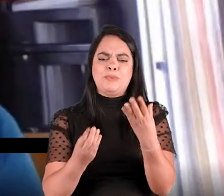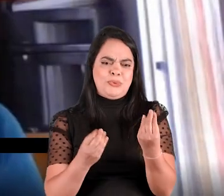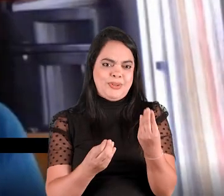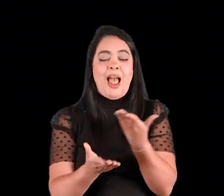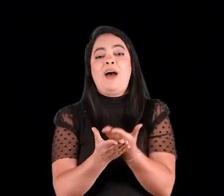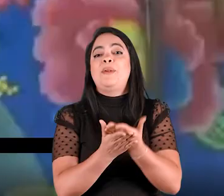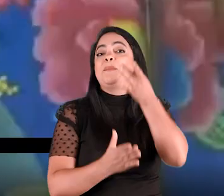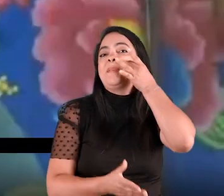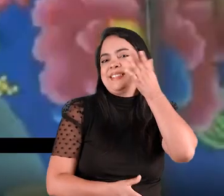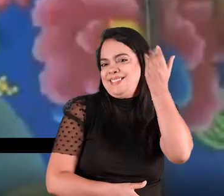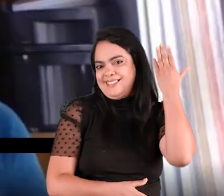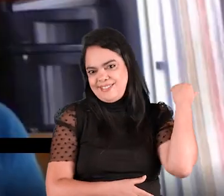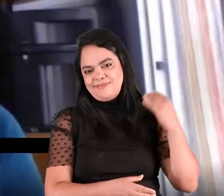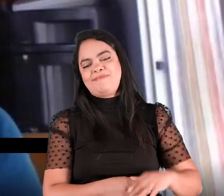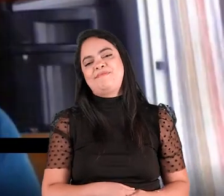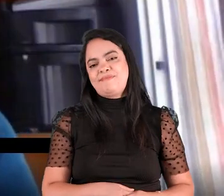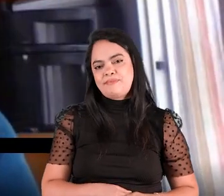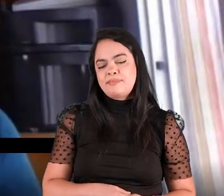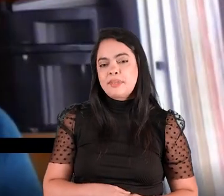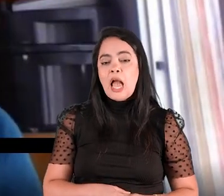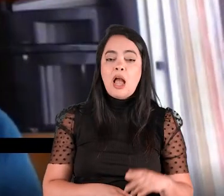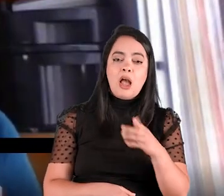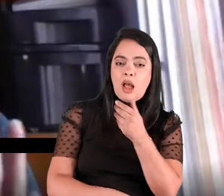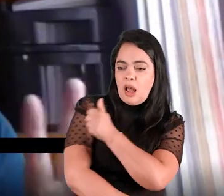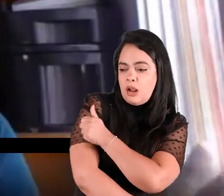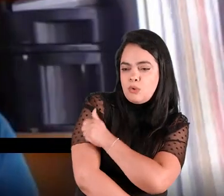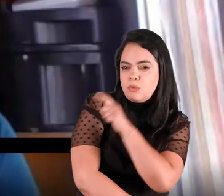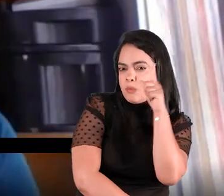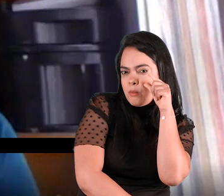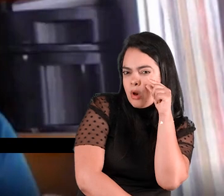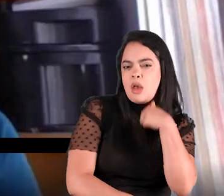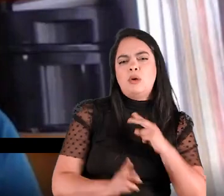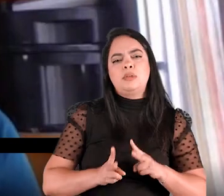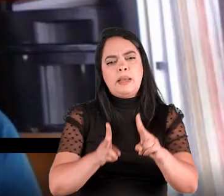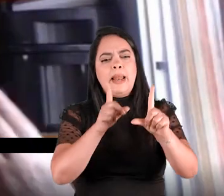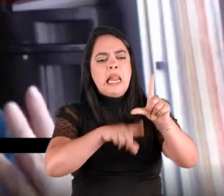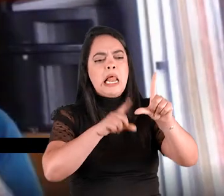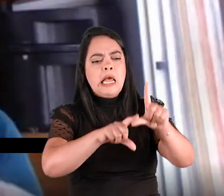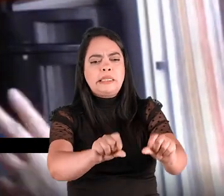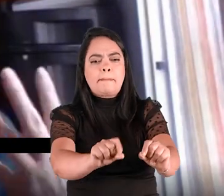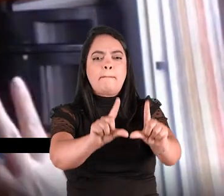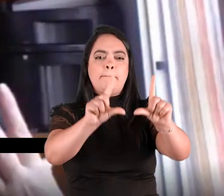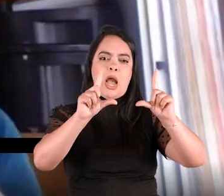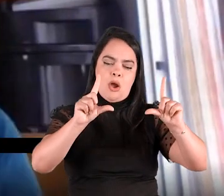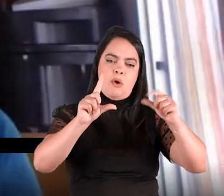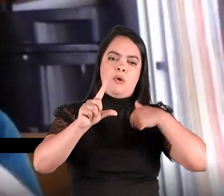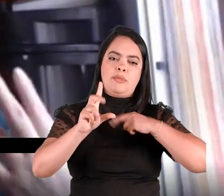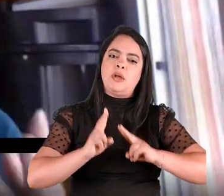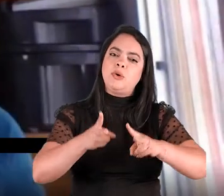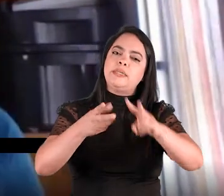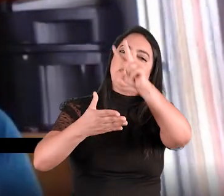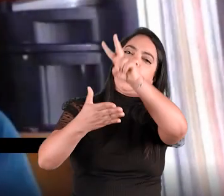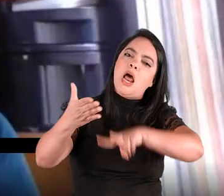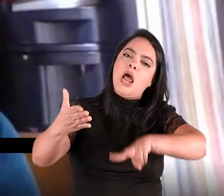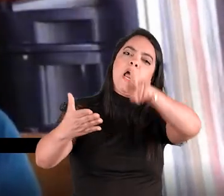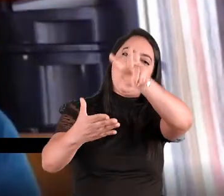né? É. E aí, na aula com ela, eu sempre colocava as letras já maiores e sempre procurei ler o material